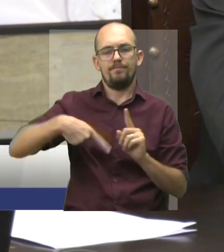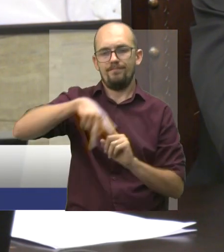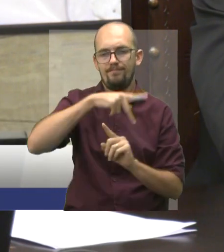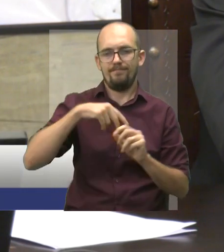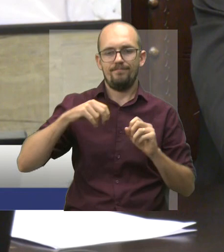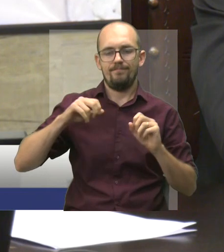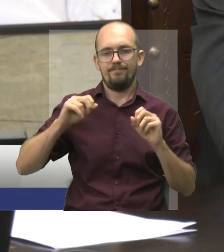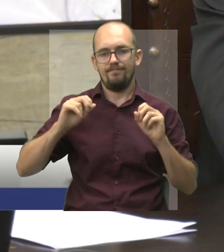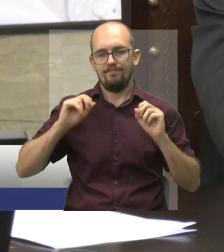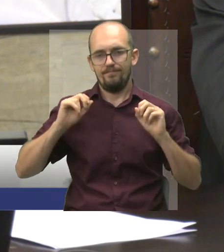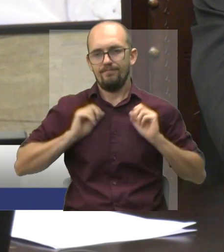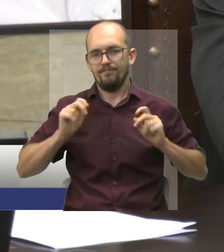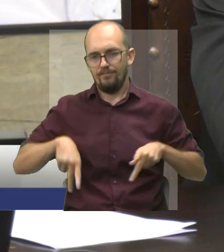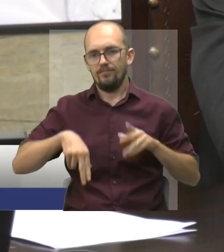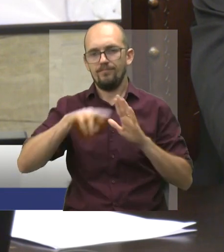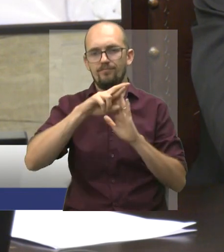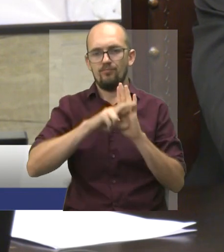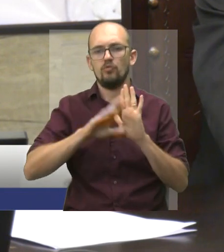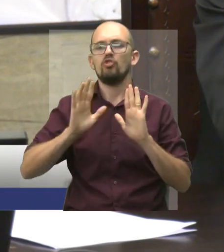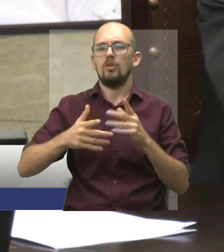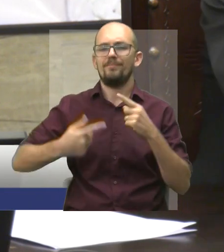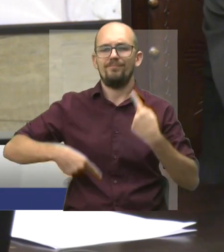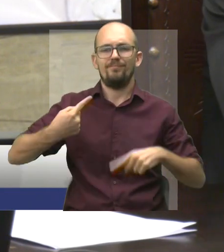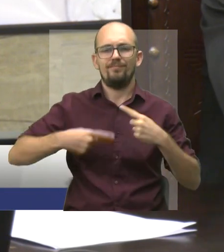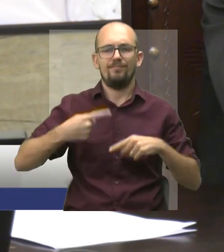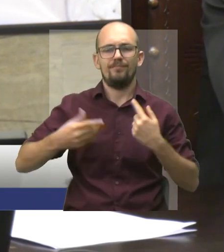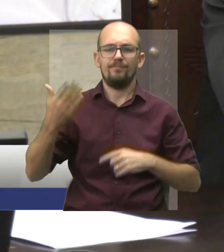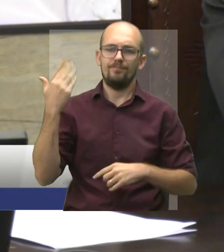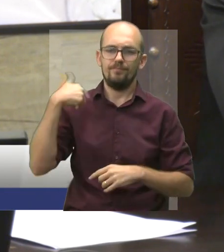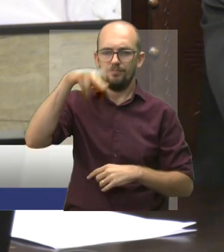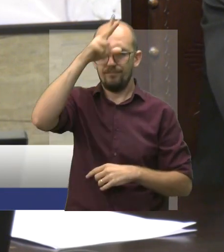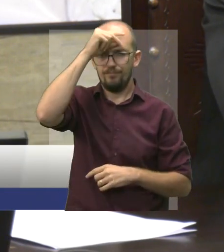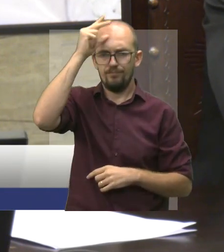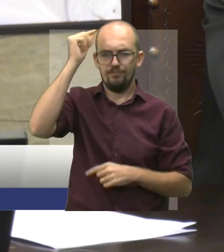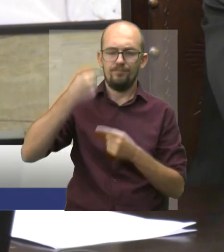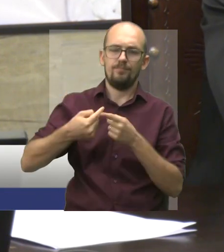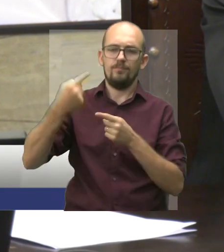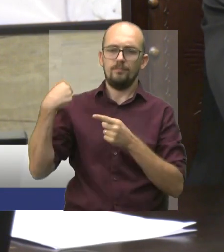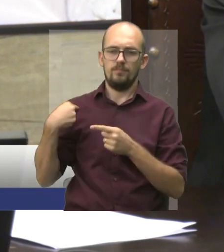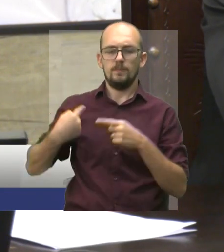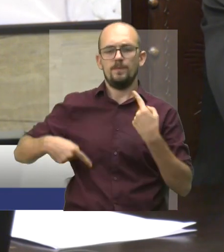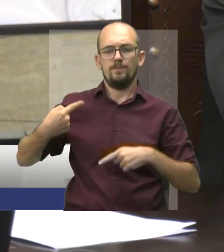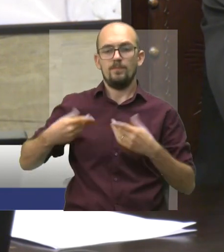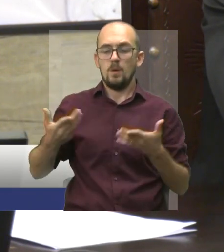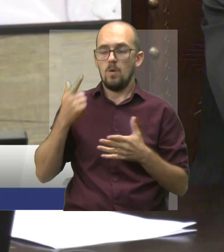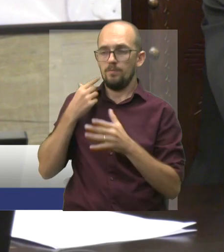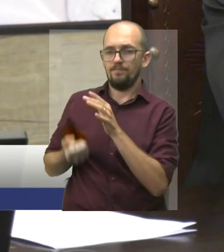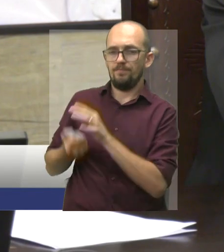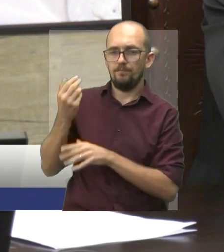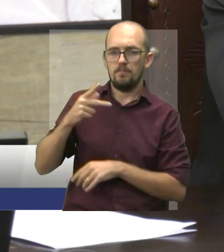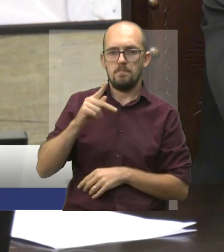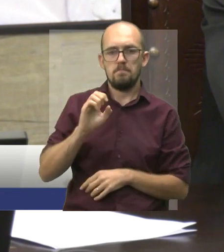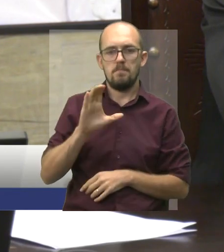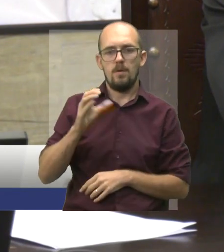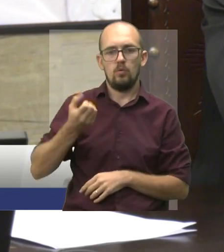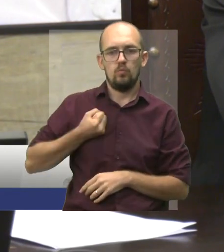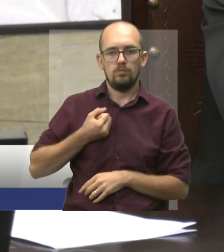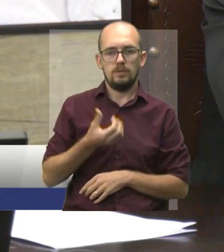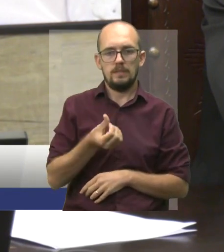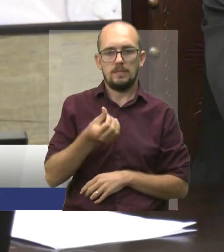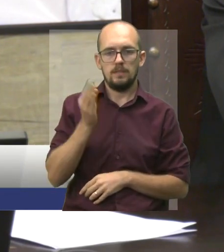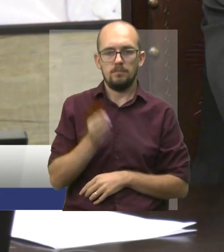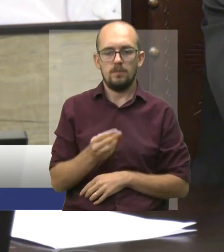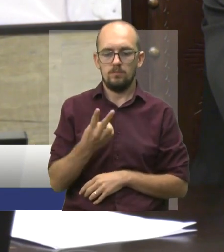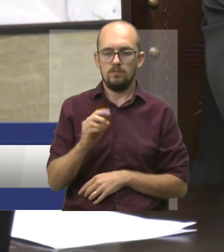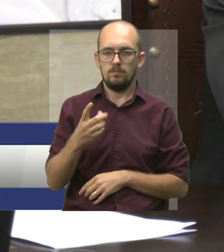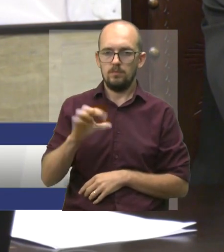nesta casa mesmo, debatido no governo anterior, e desta vez com a PEC número 6/2019,